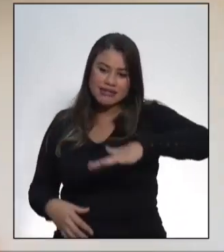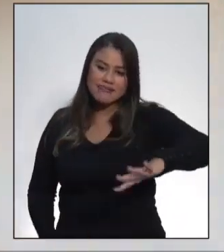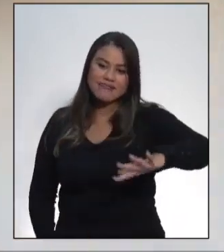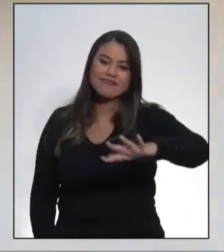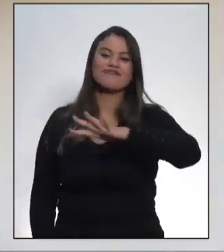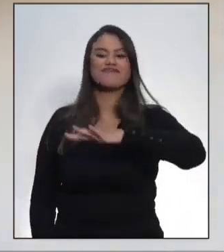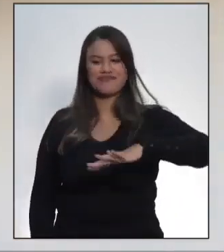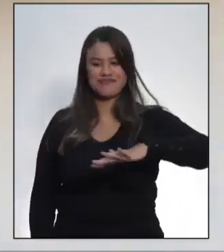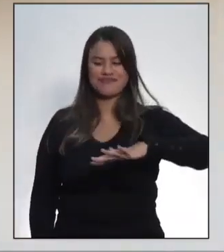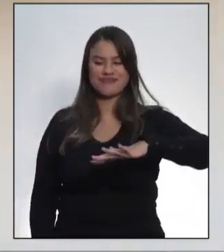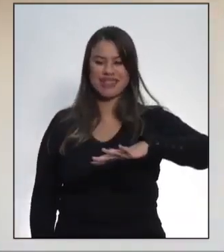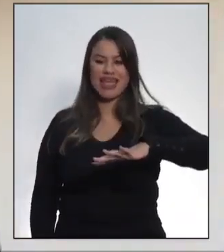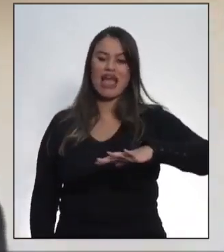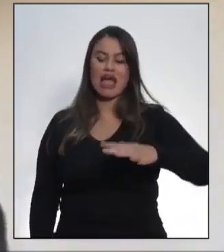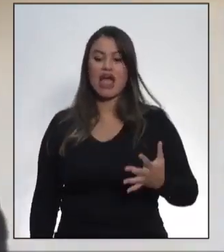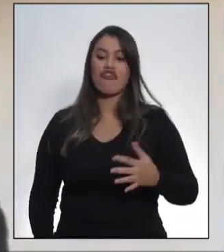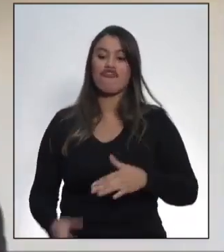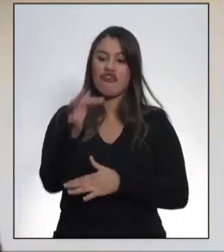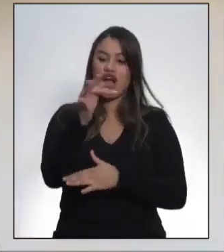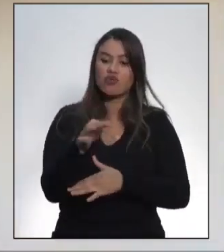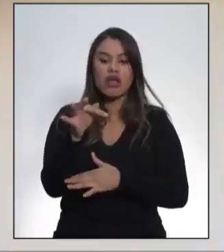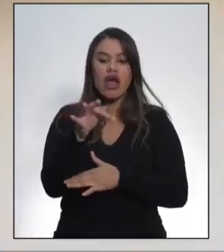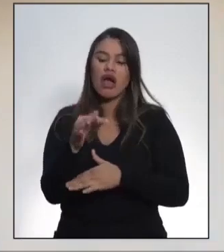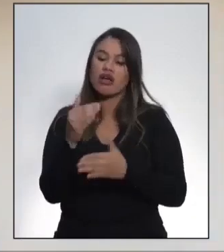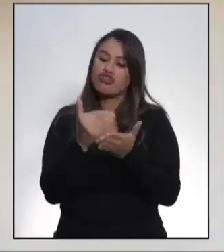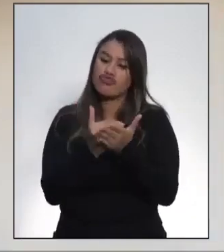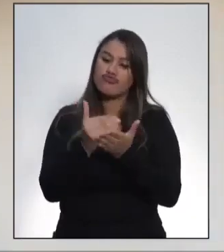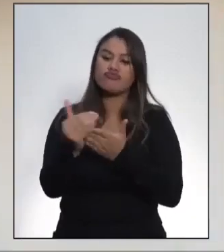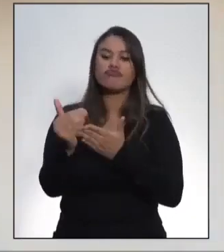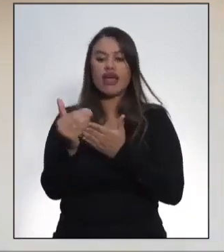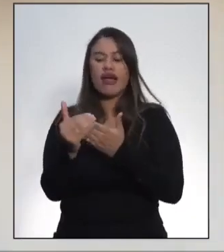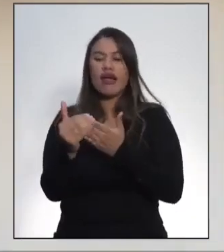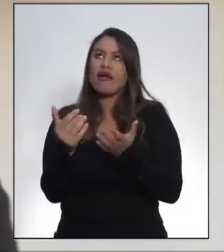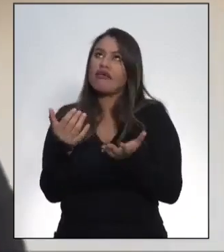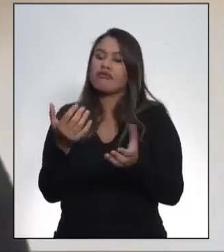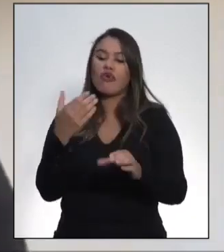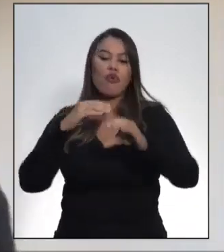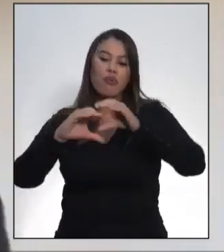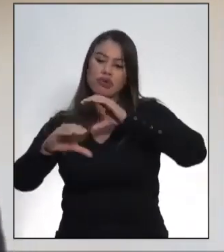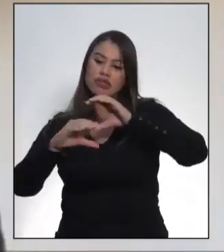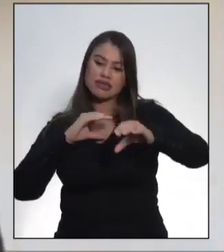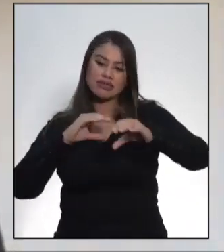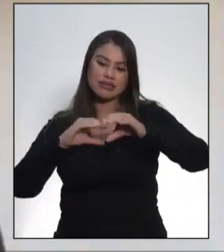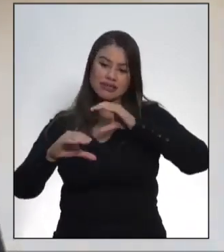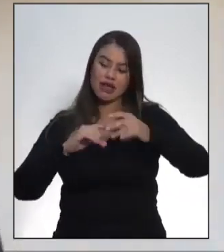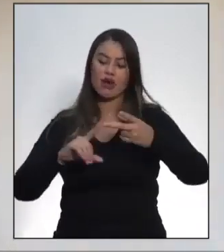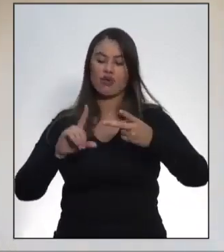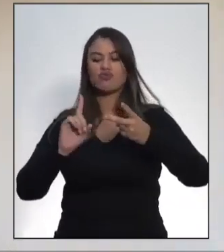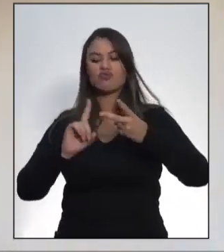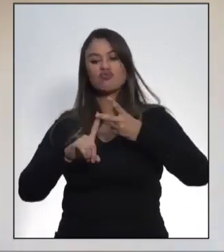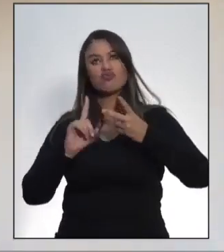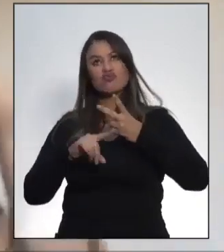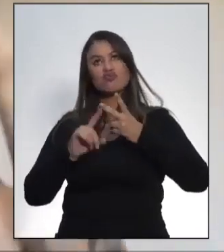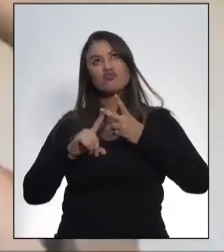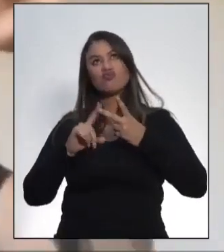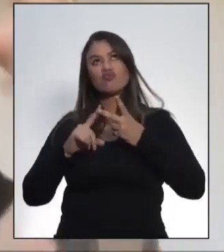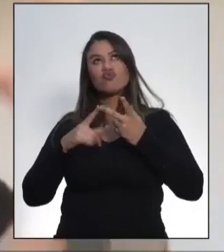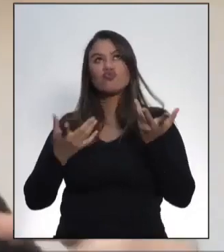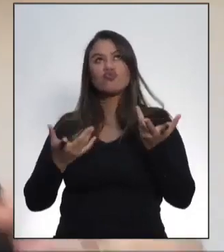a faculdade de engenharia, fazer a faculdade de comunicação. Muitos dos grandes fotógrafos não necessariamente fizeram